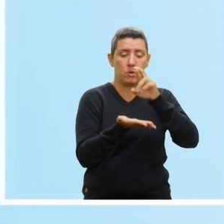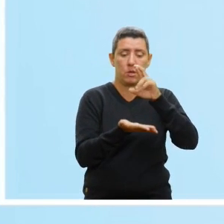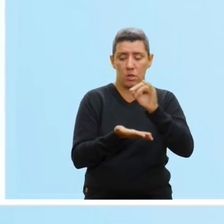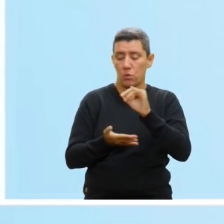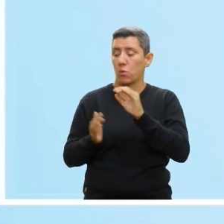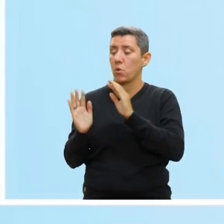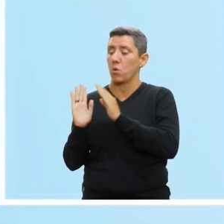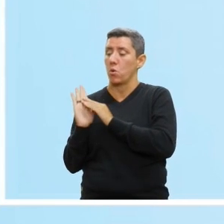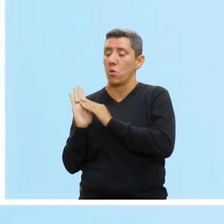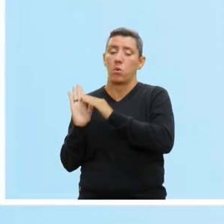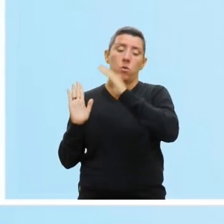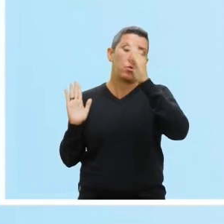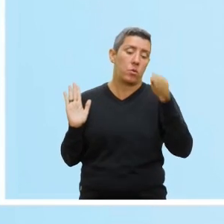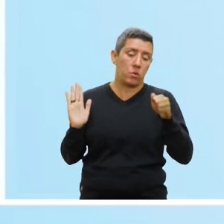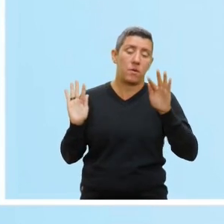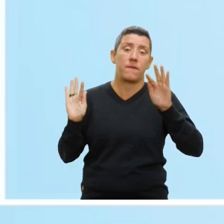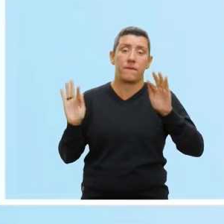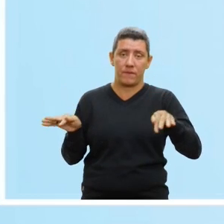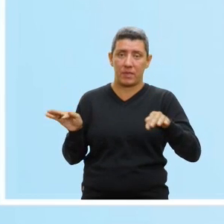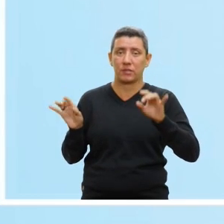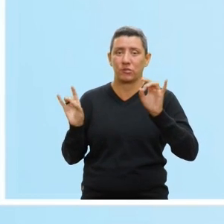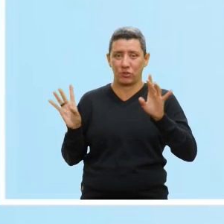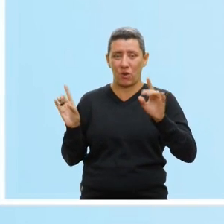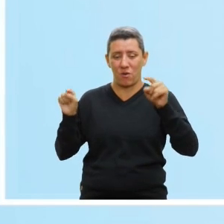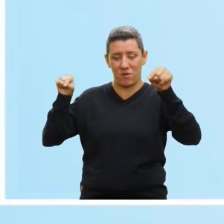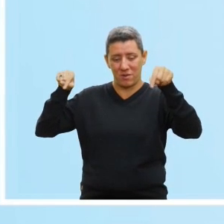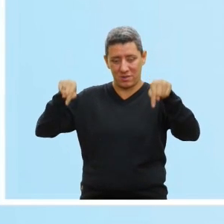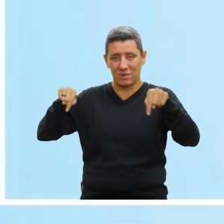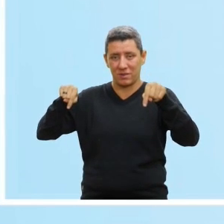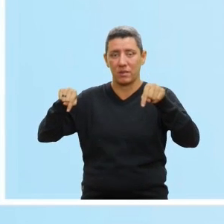que chega, que sai, e você olha o SNR do sinal